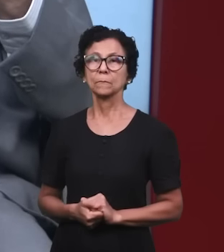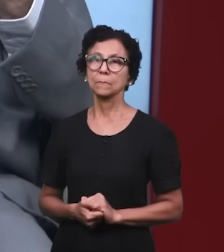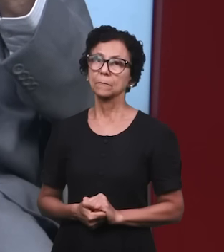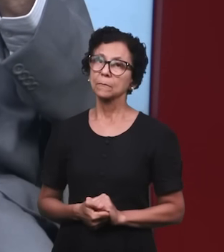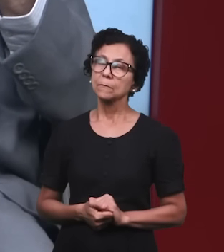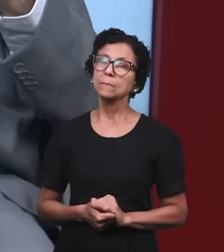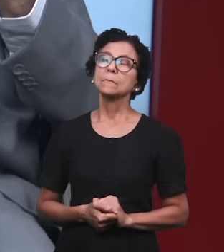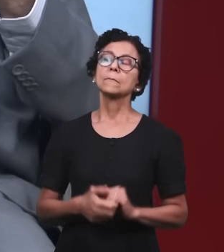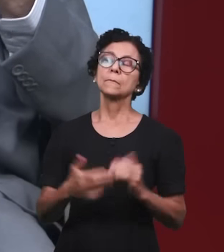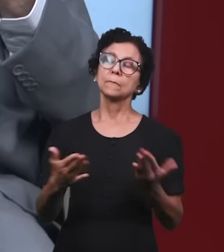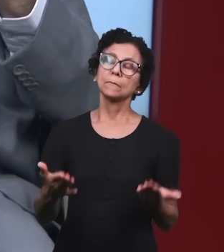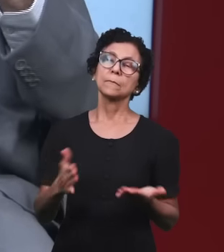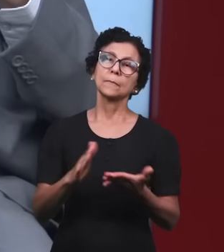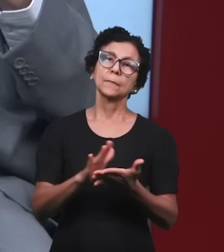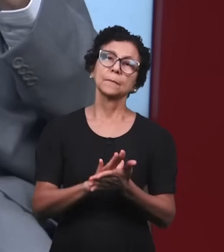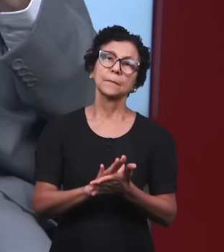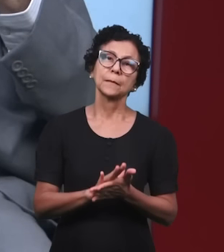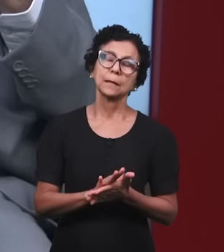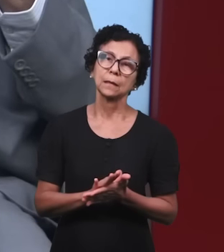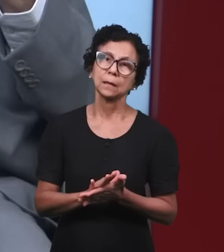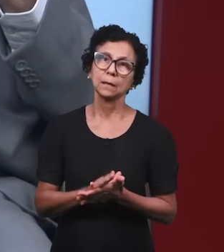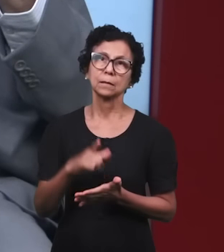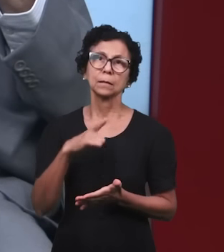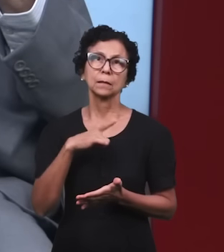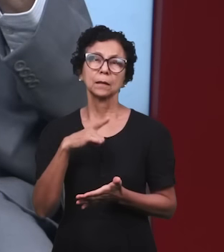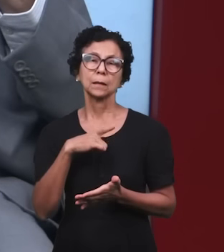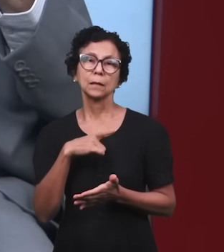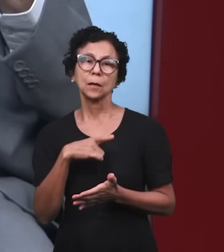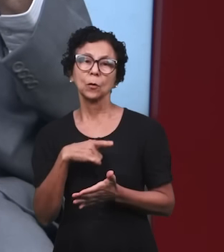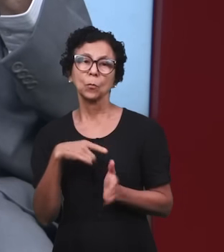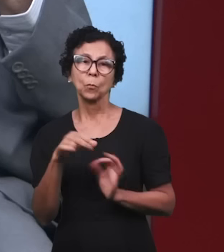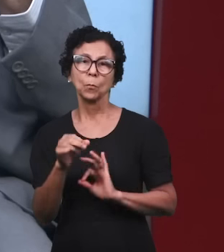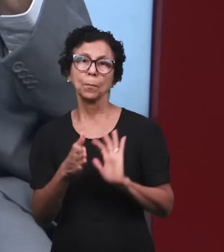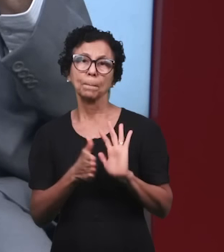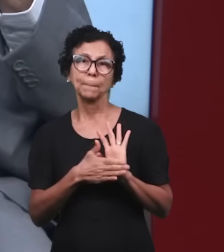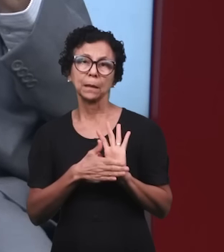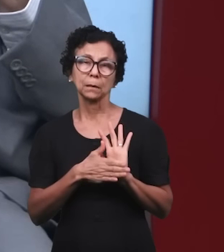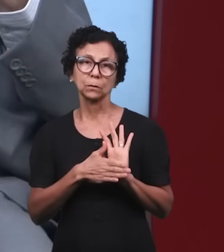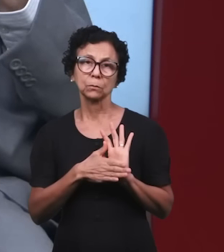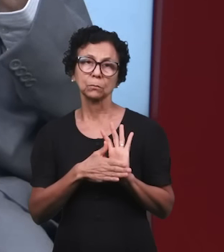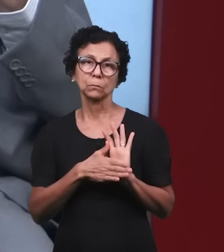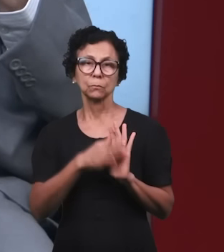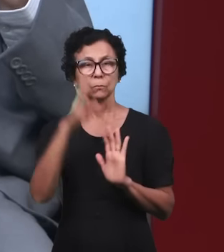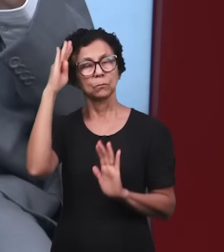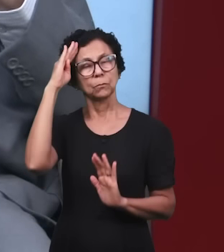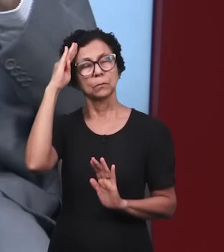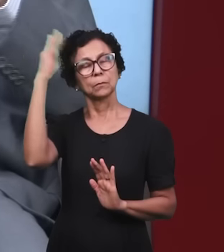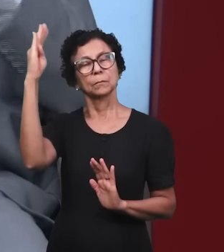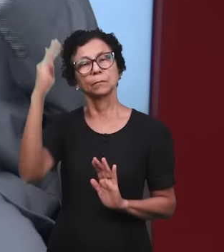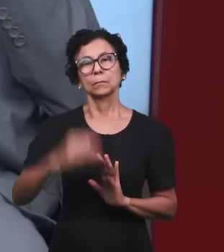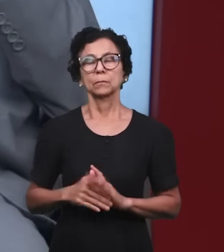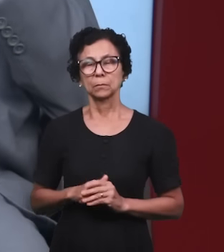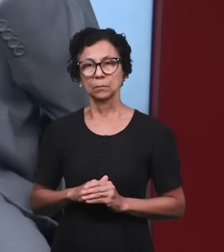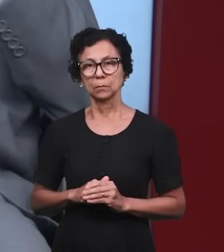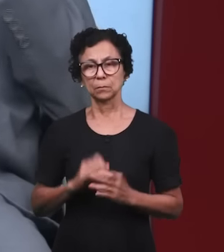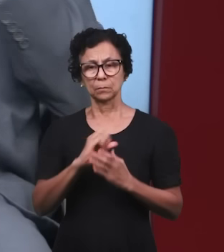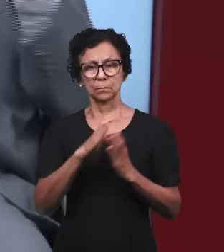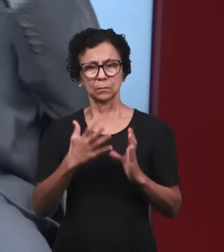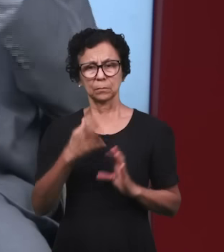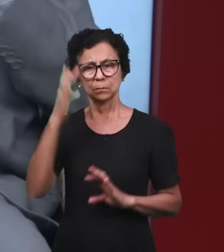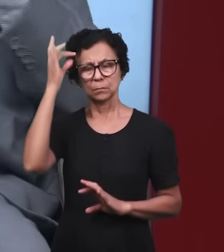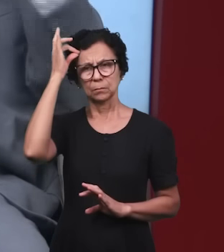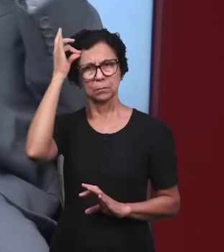plano secundário, mas também indispensável. O critério espiritual